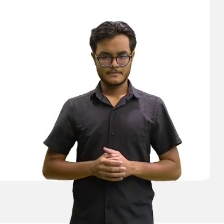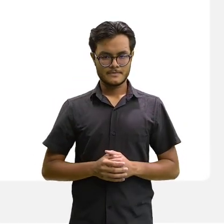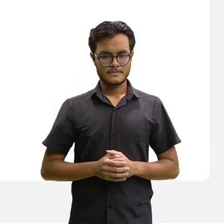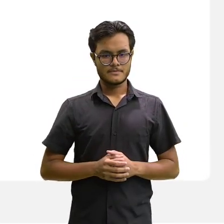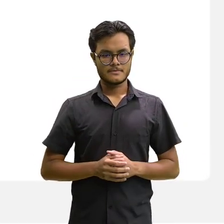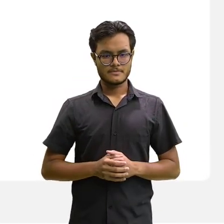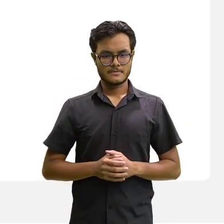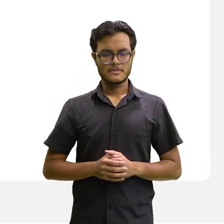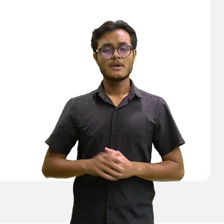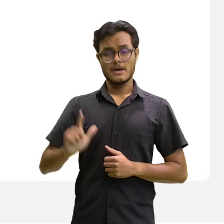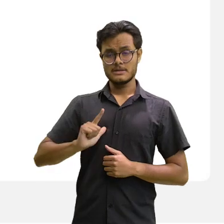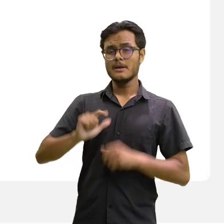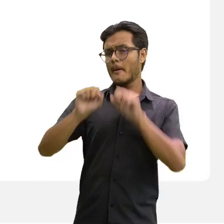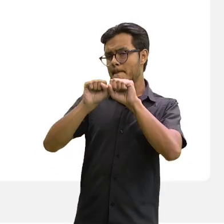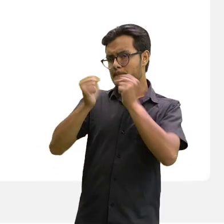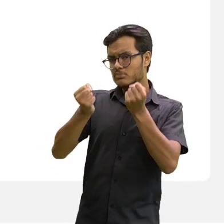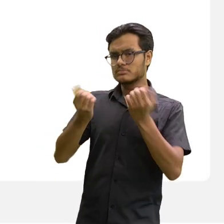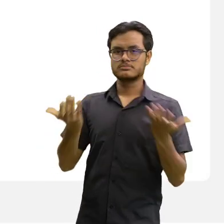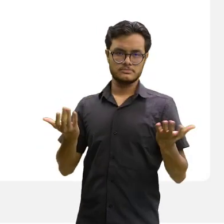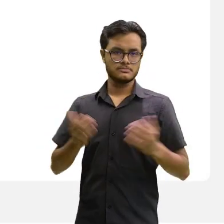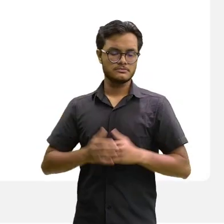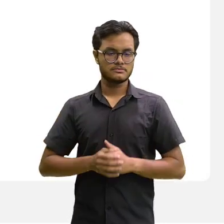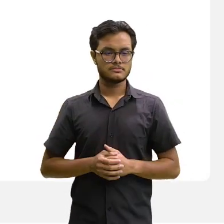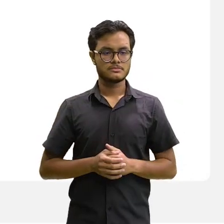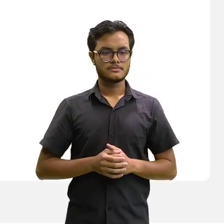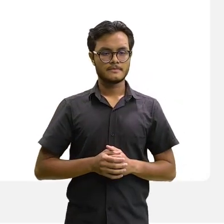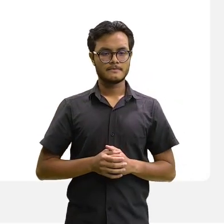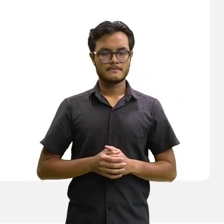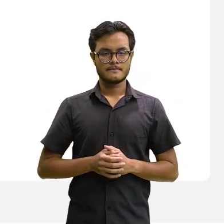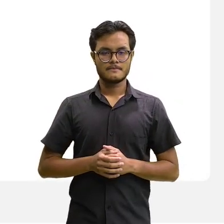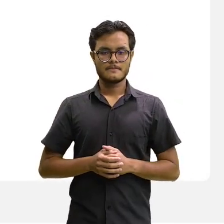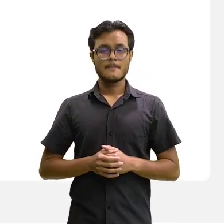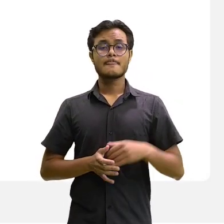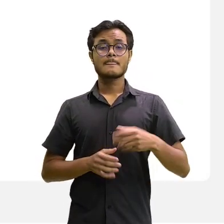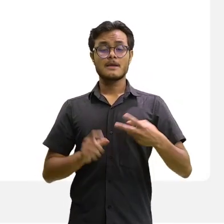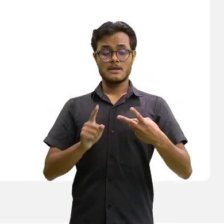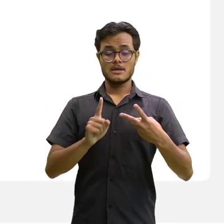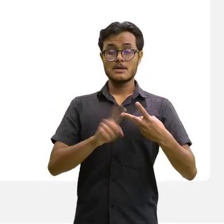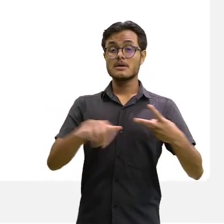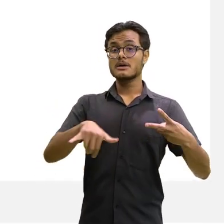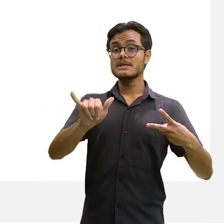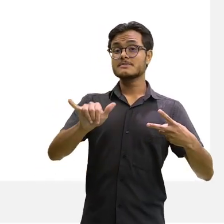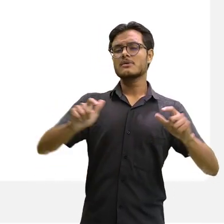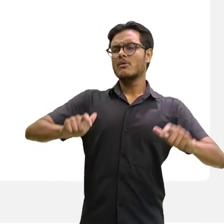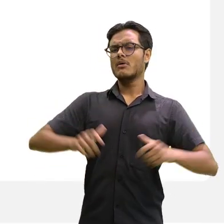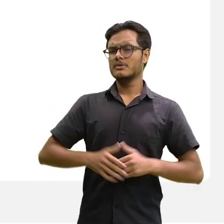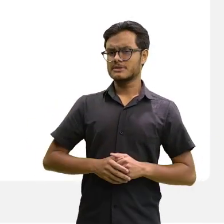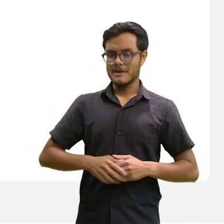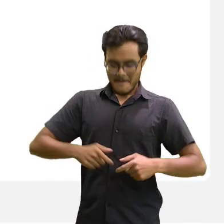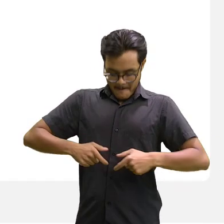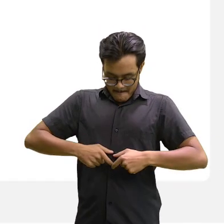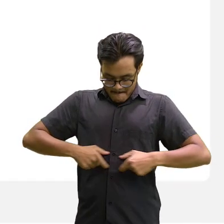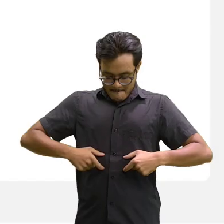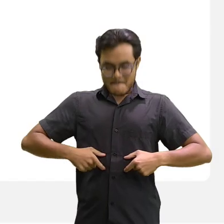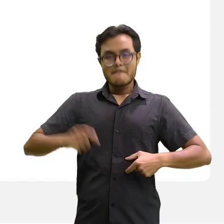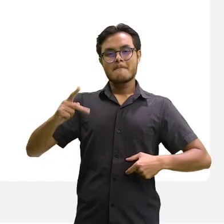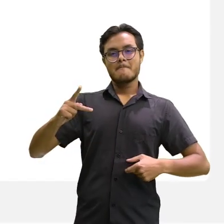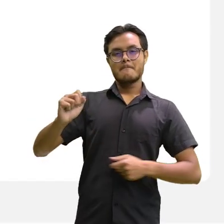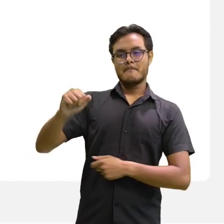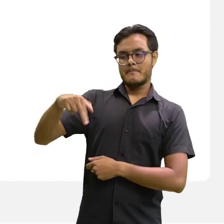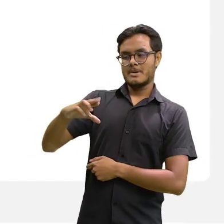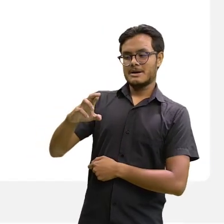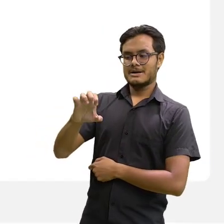como polissacarídeo, amido. E a enzima Y é secretada por molécula presente no pâncreas.